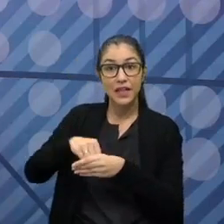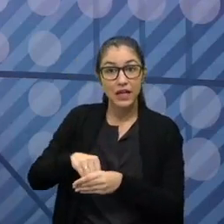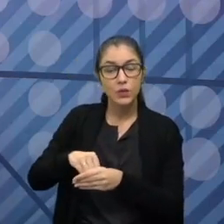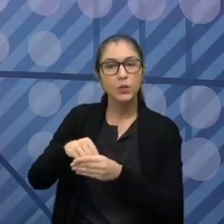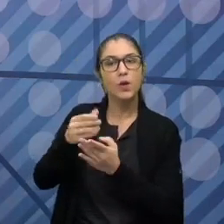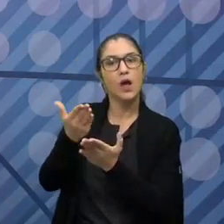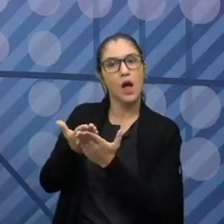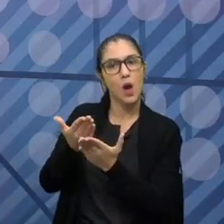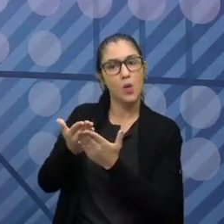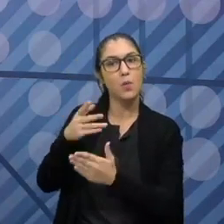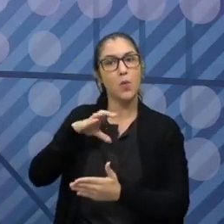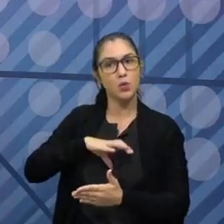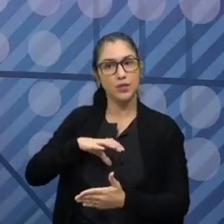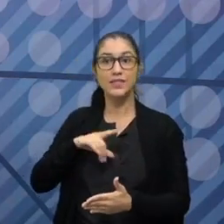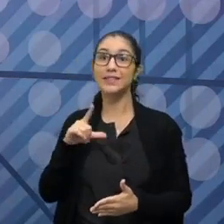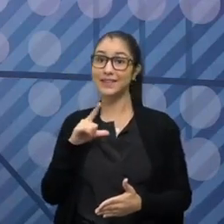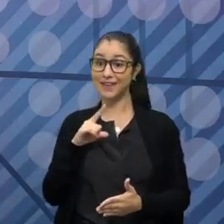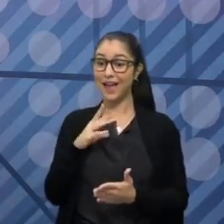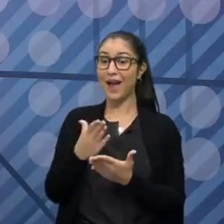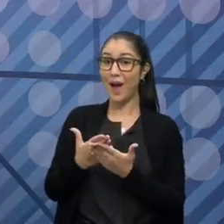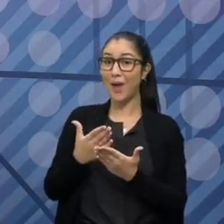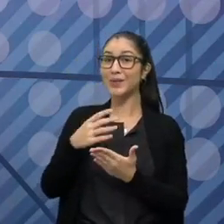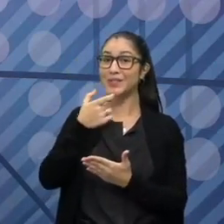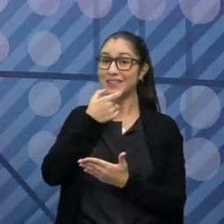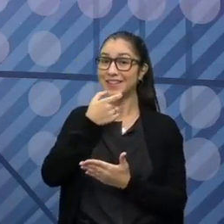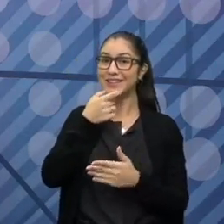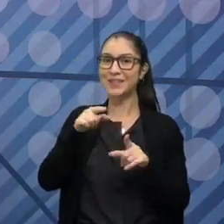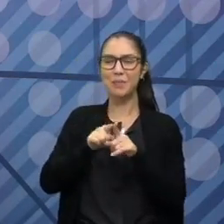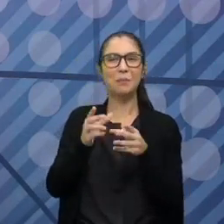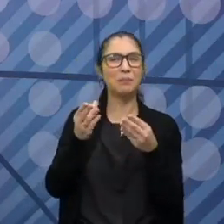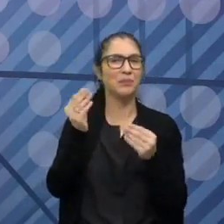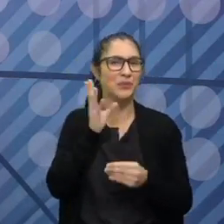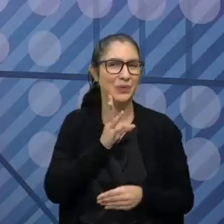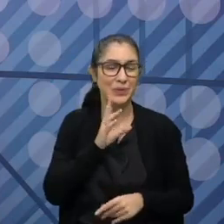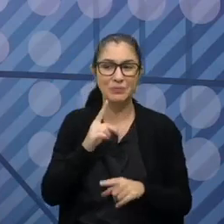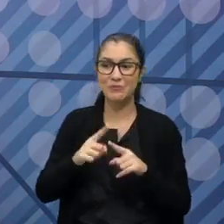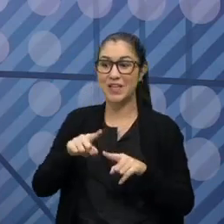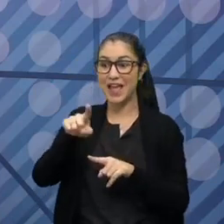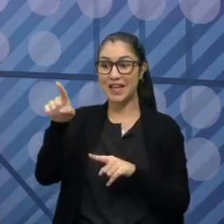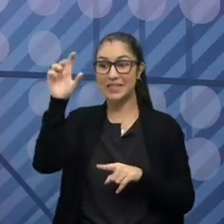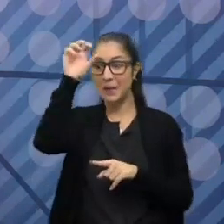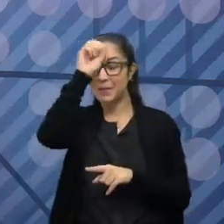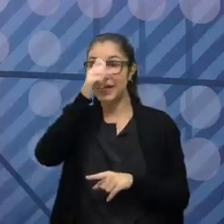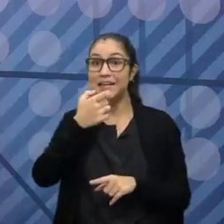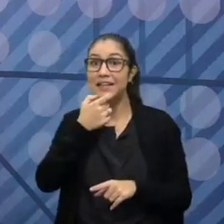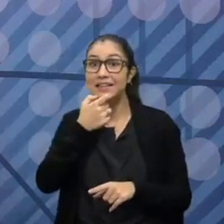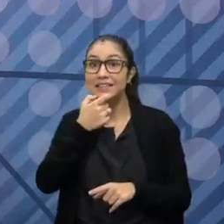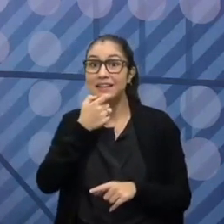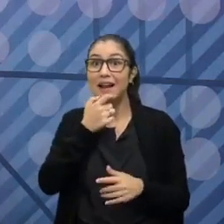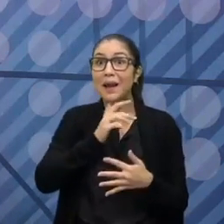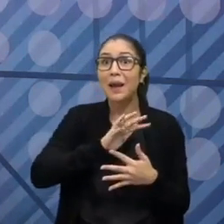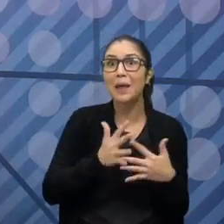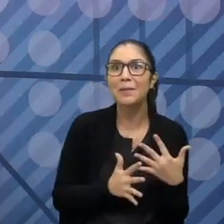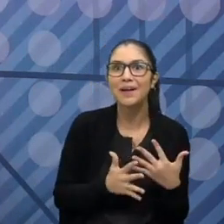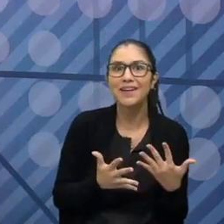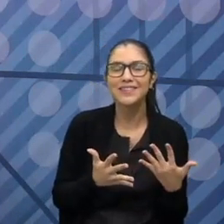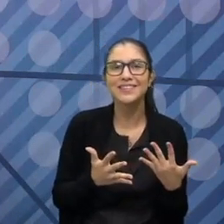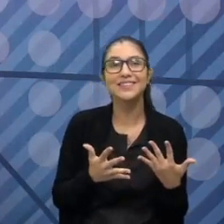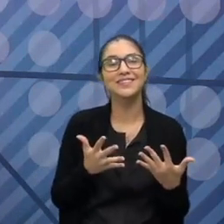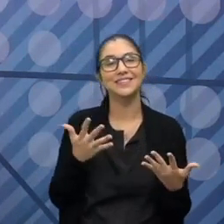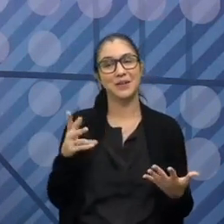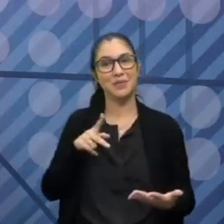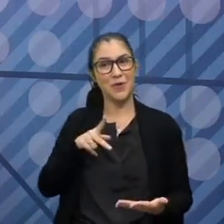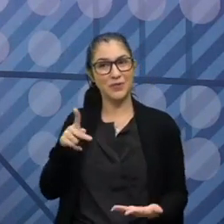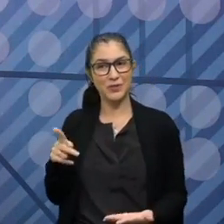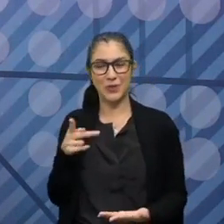de português. Eles têm aula de inglês também, é bem bacana, porque eles têm aula de inglês em Libras, ok? Então, a